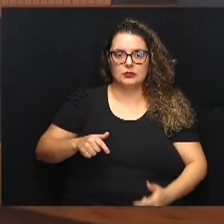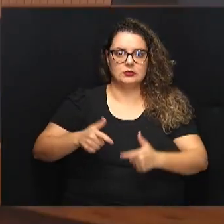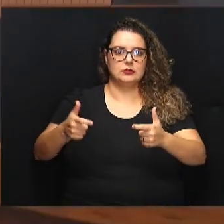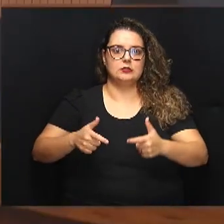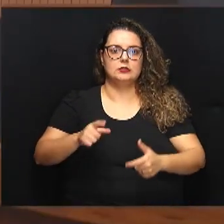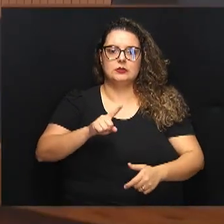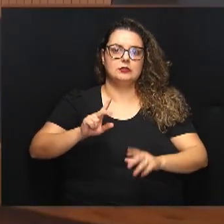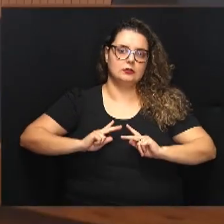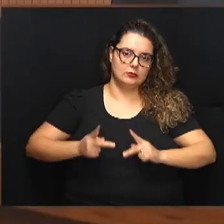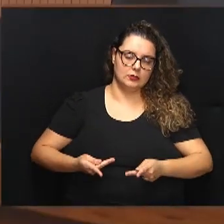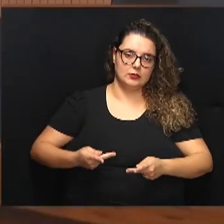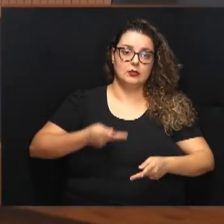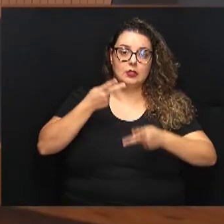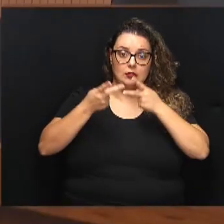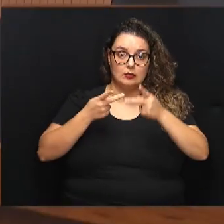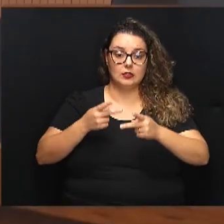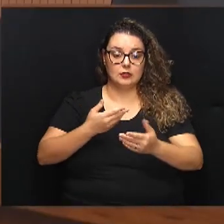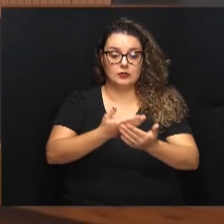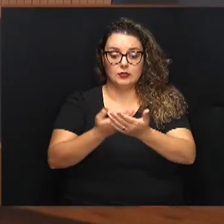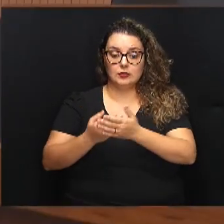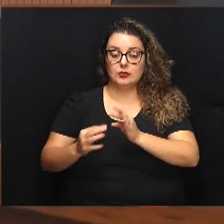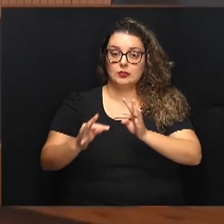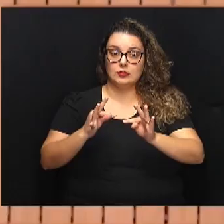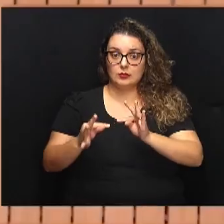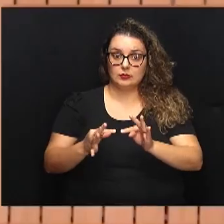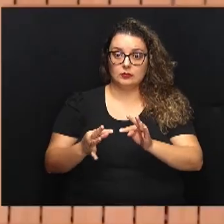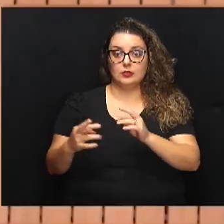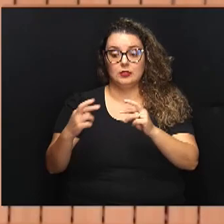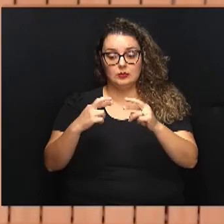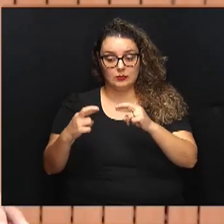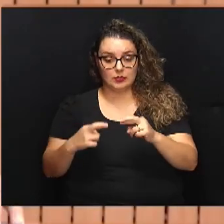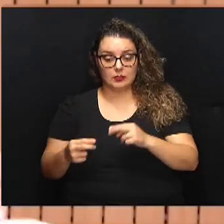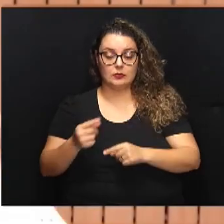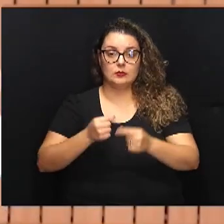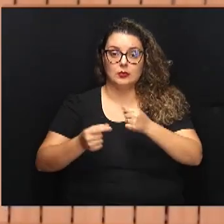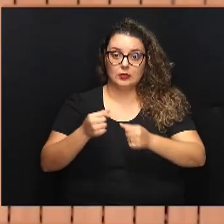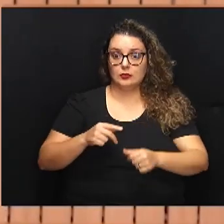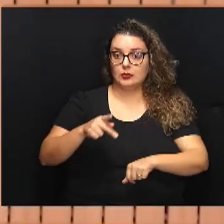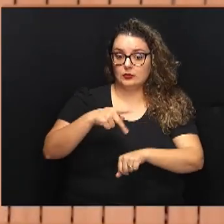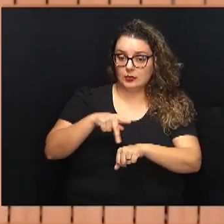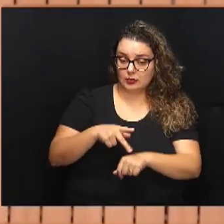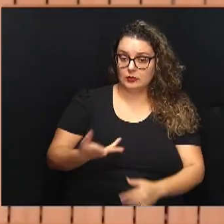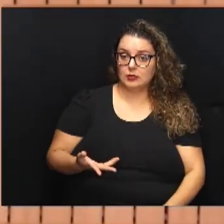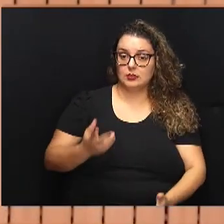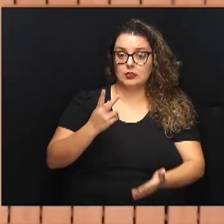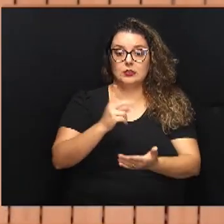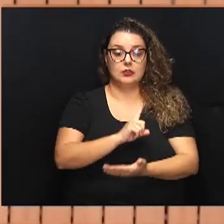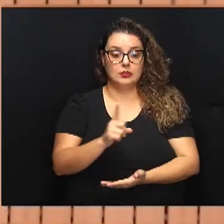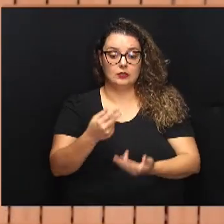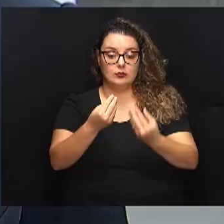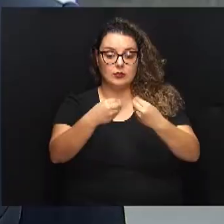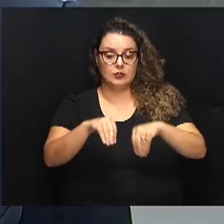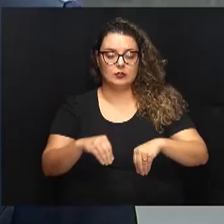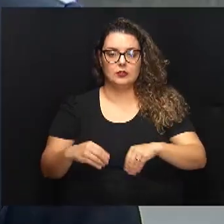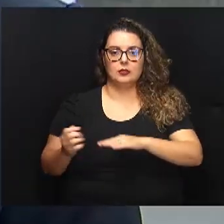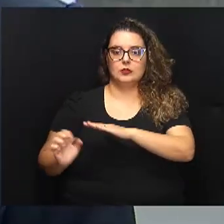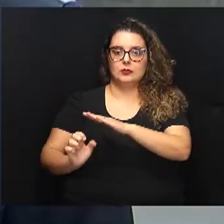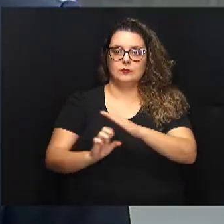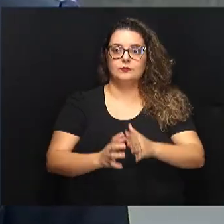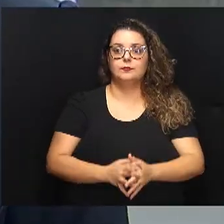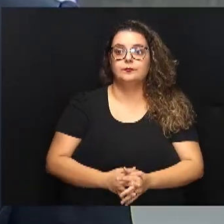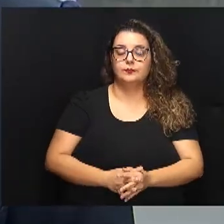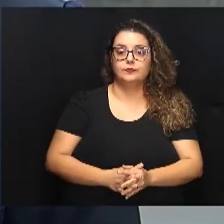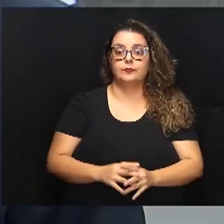E ressalta os estudos técnicos, considerando a economia do país sem prejudicar as empresas. Os